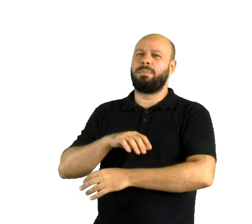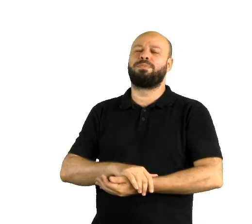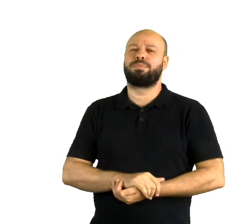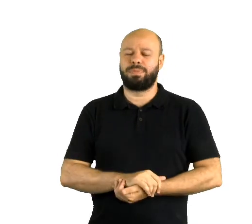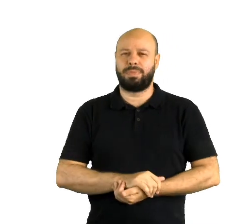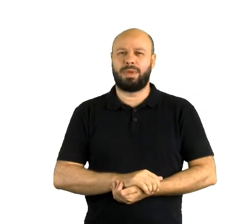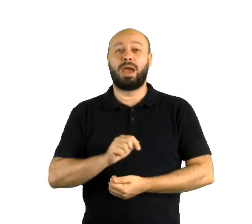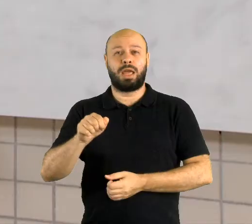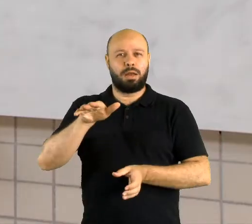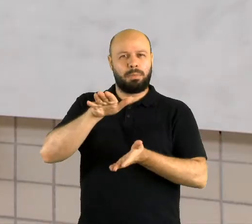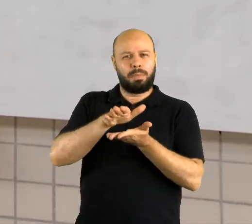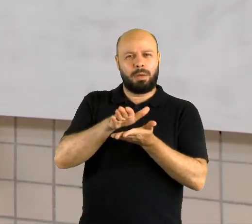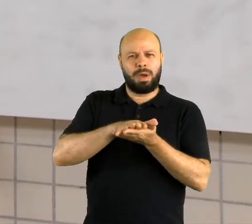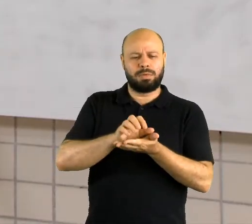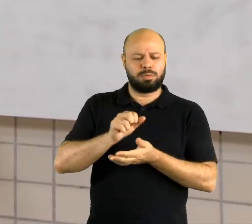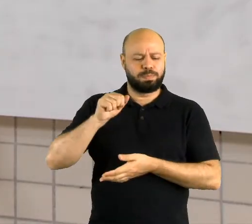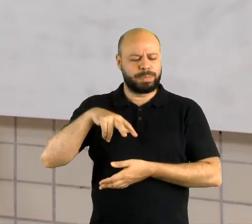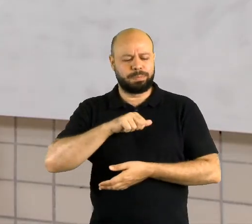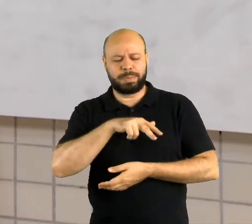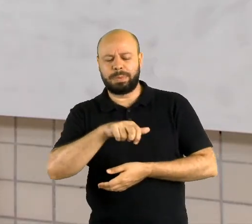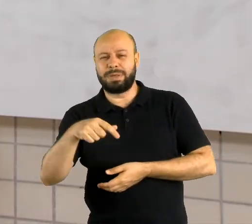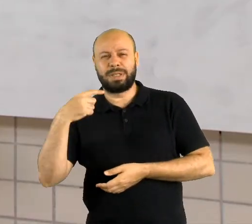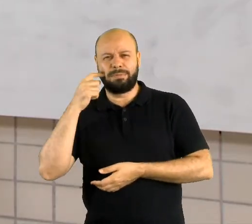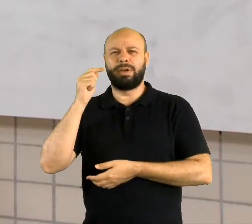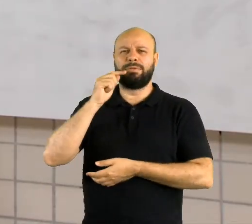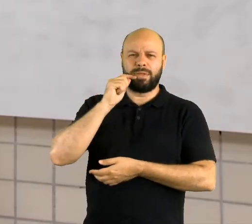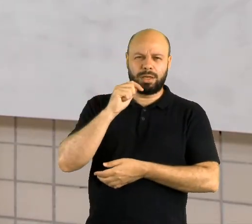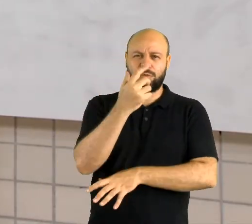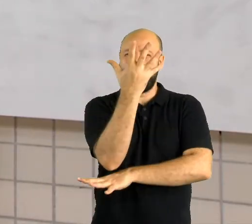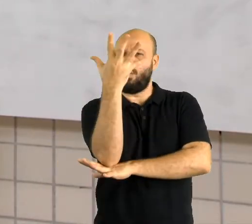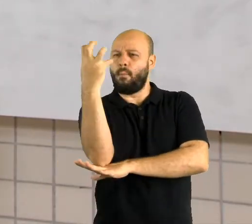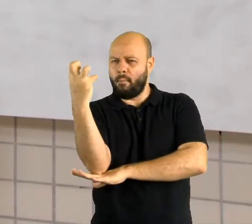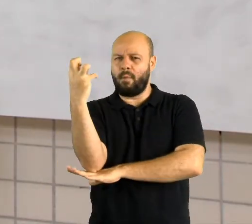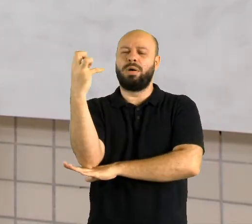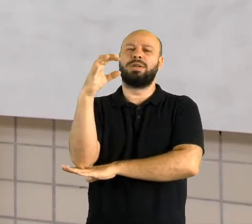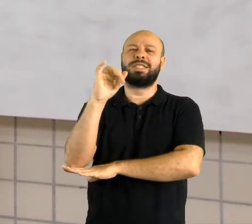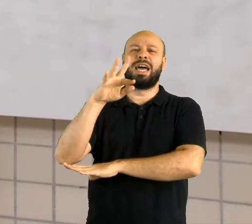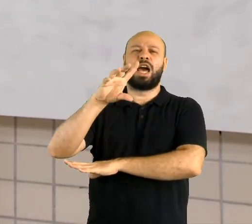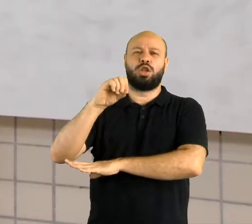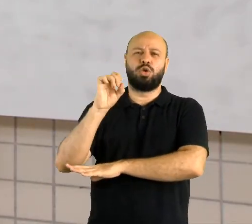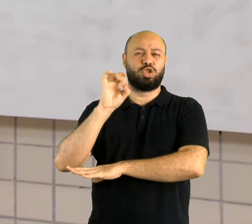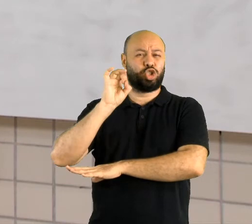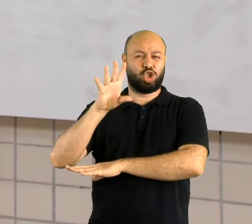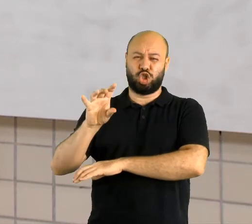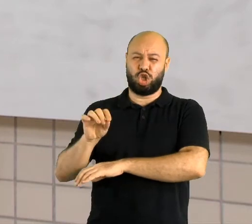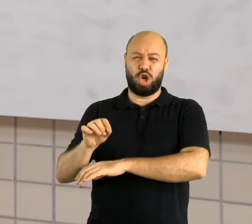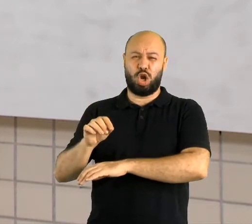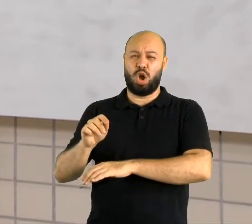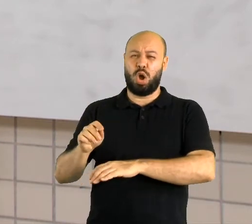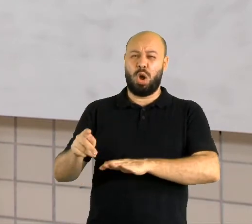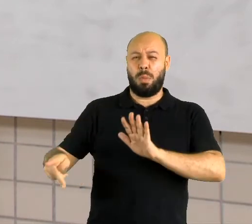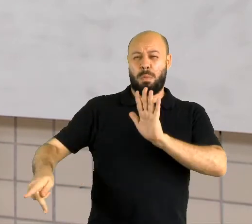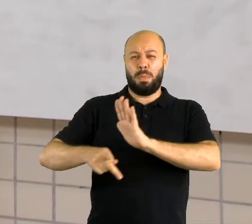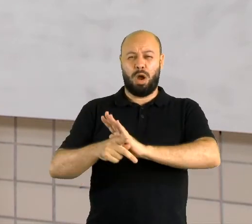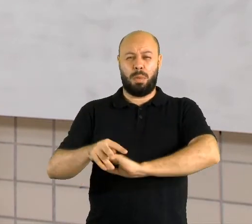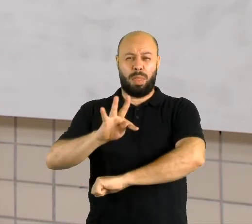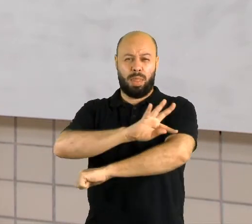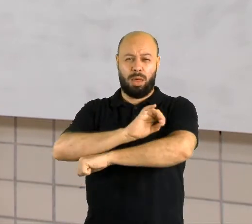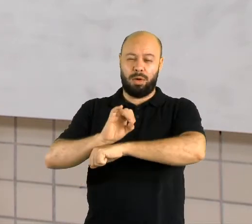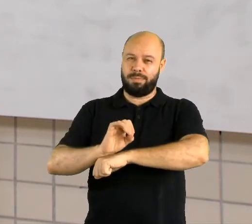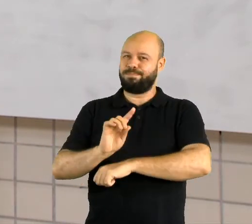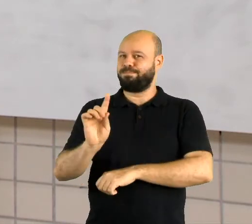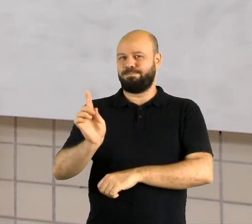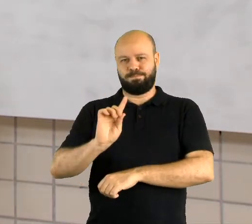de Palmas, você andando, você vai ver o cerrado. E você acha que o cerrado é tipo só do estado do Tocantins? Não. O